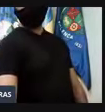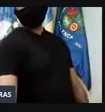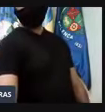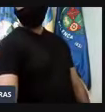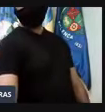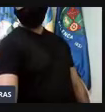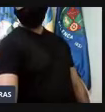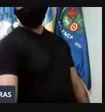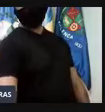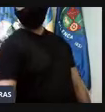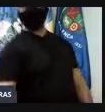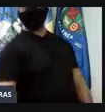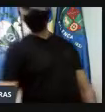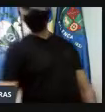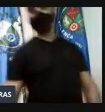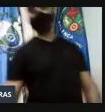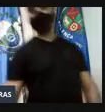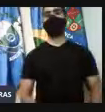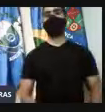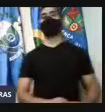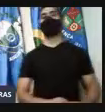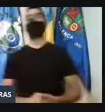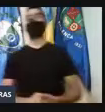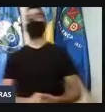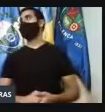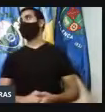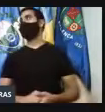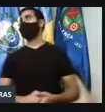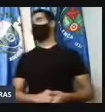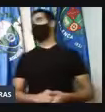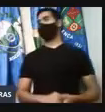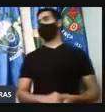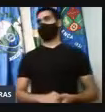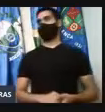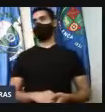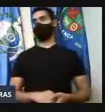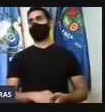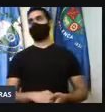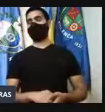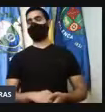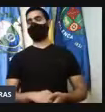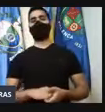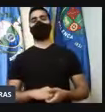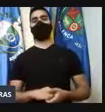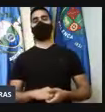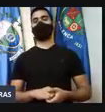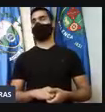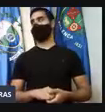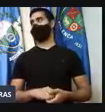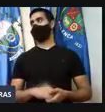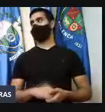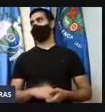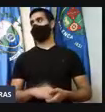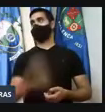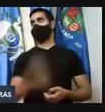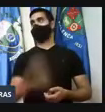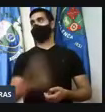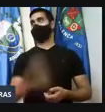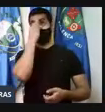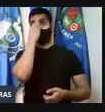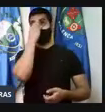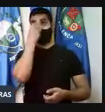Brevesbaler, David Barbosa Nogueira se encontra presente, Dr. Aloysio Brevesbaler também